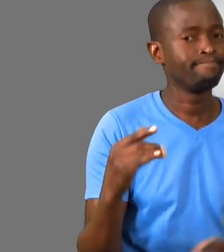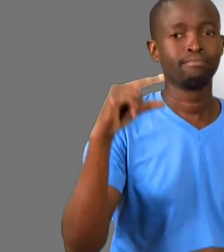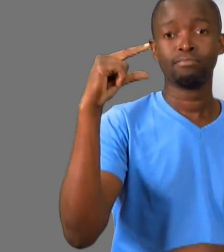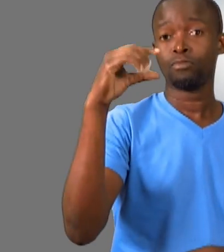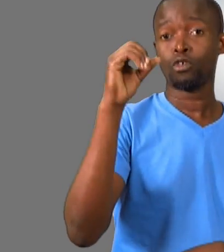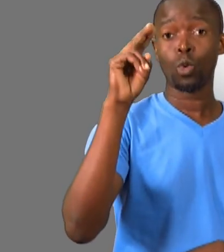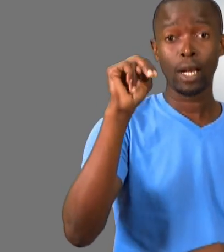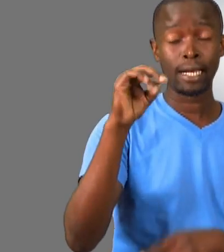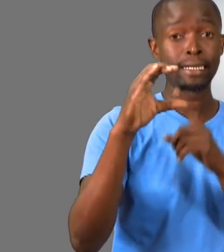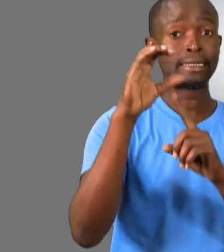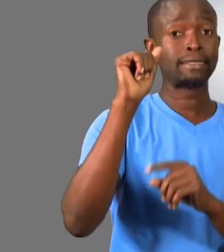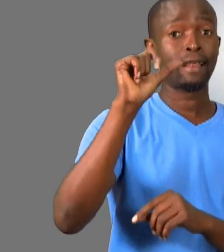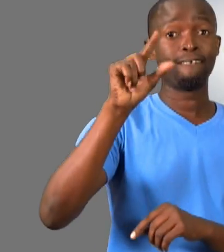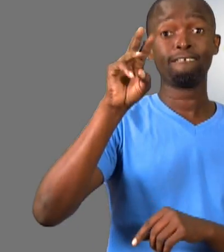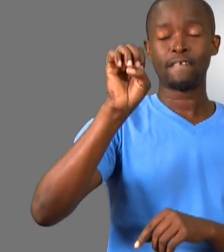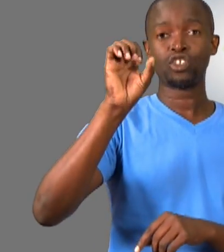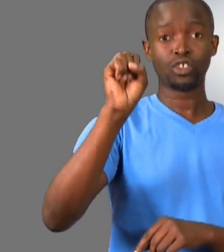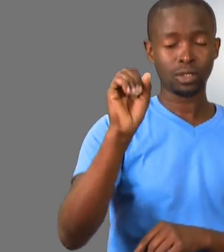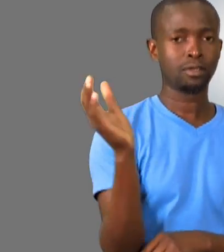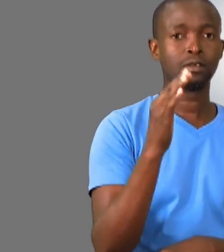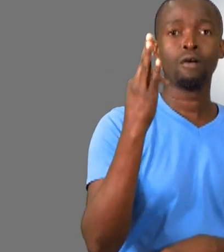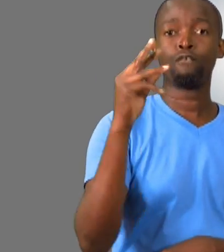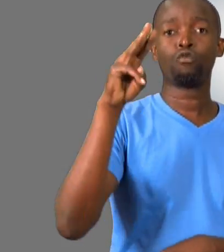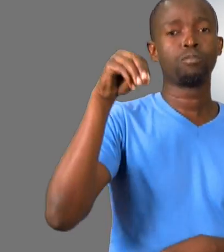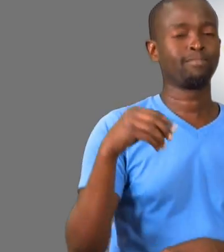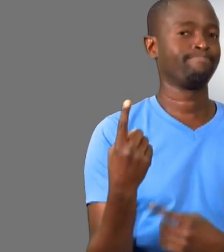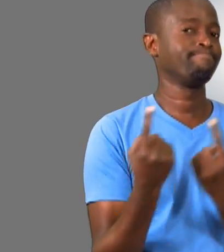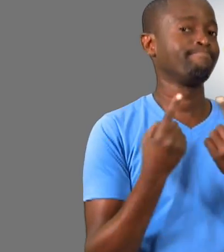inquietação de Gonçalves Fumo.